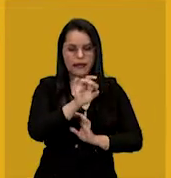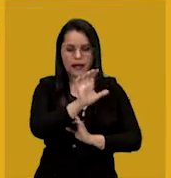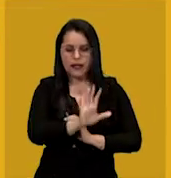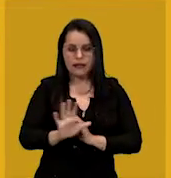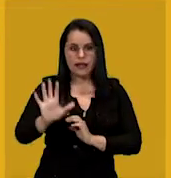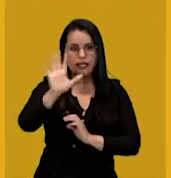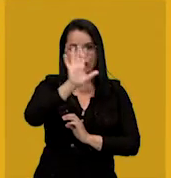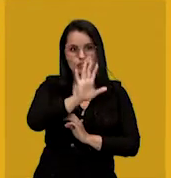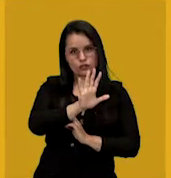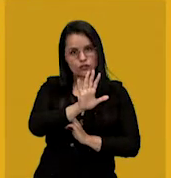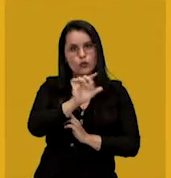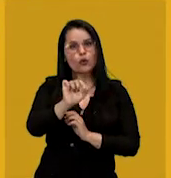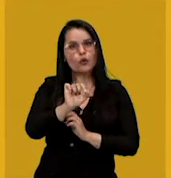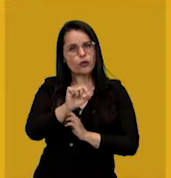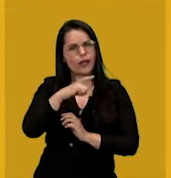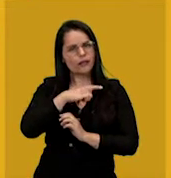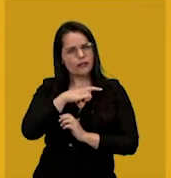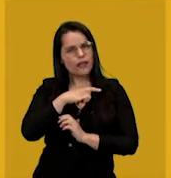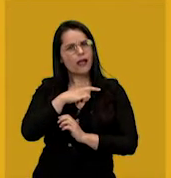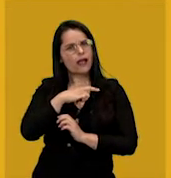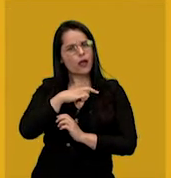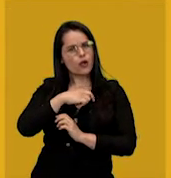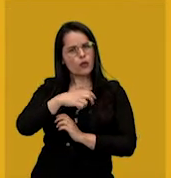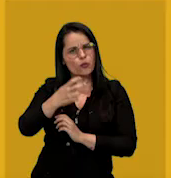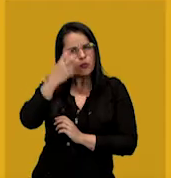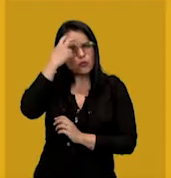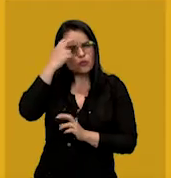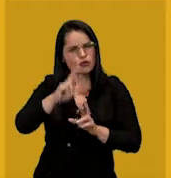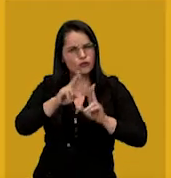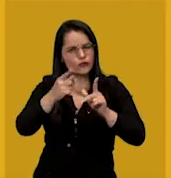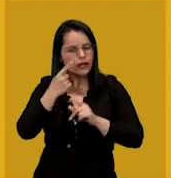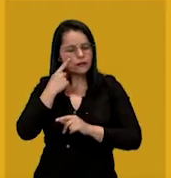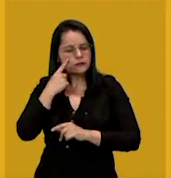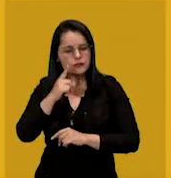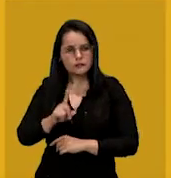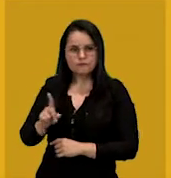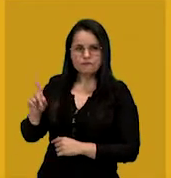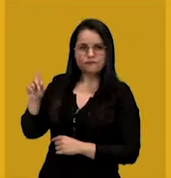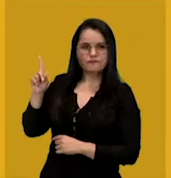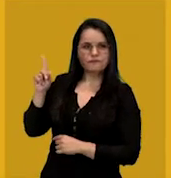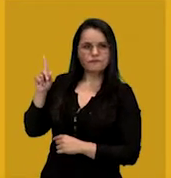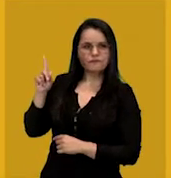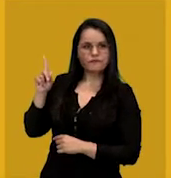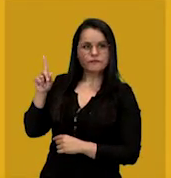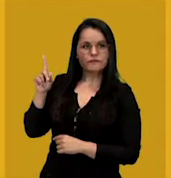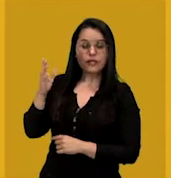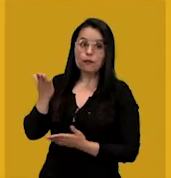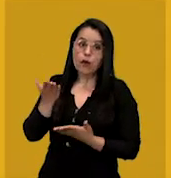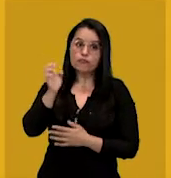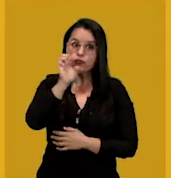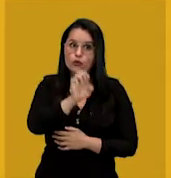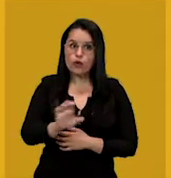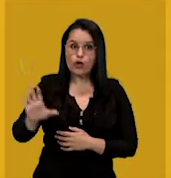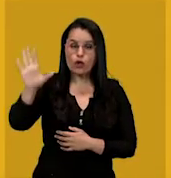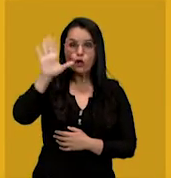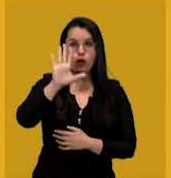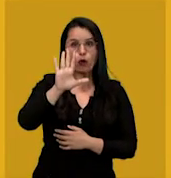predomina uma cultura. Vamos ver um pouquinho sobre isso? Primeiro, os europeus,